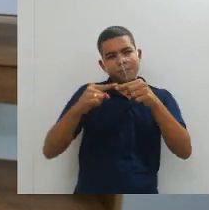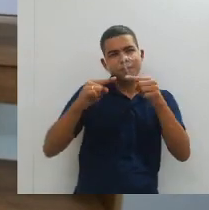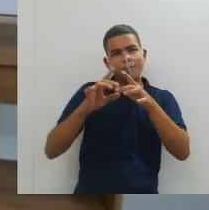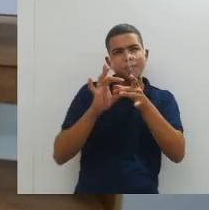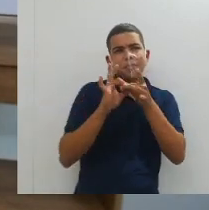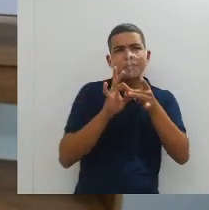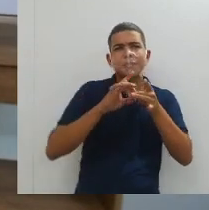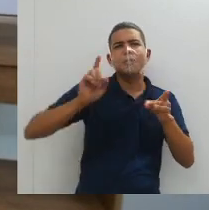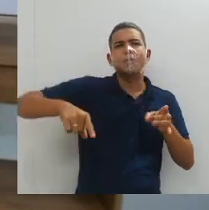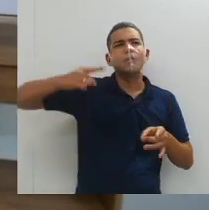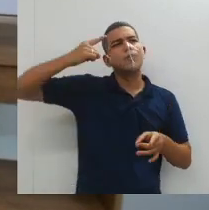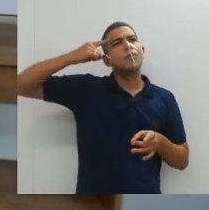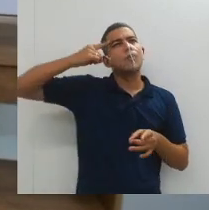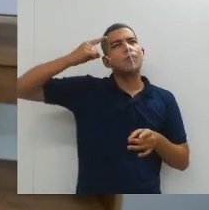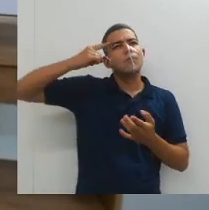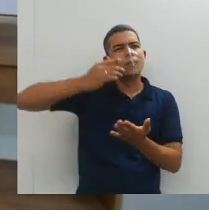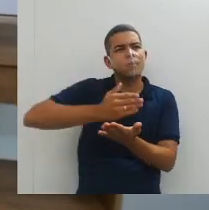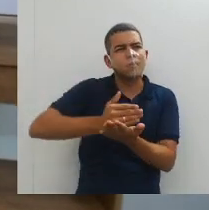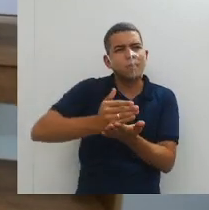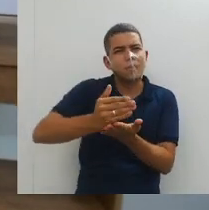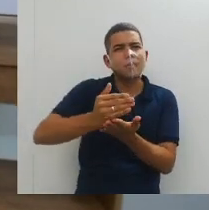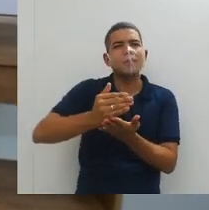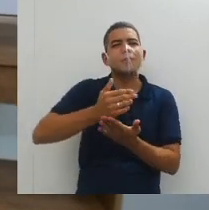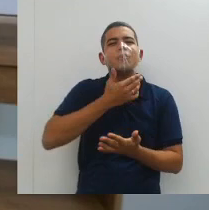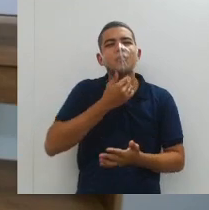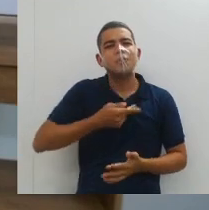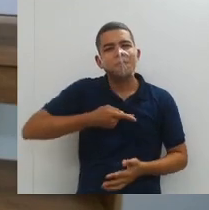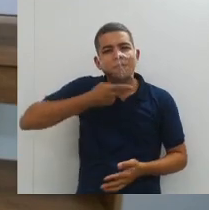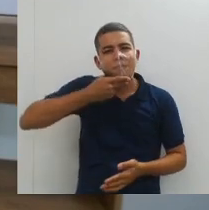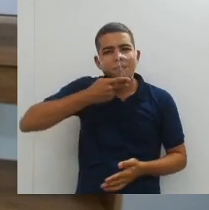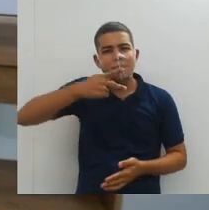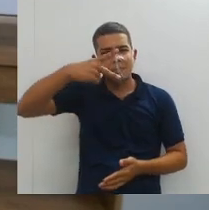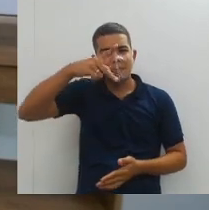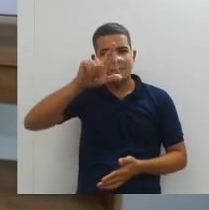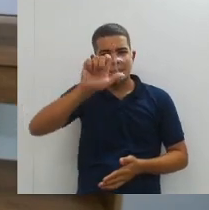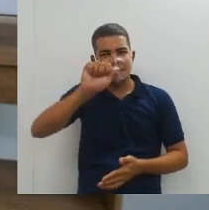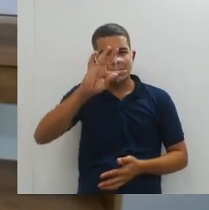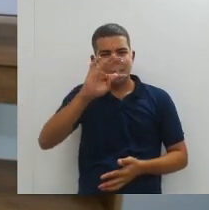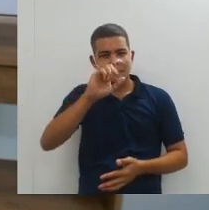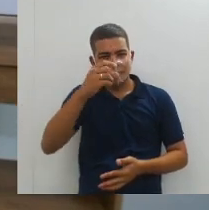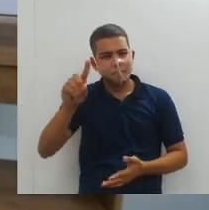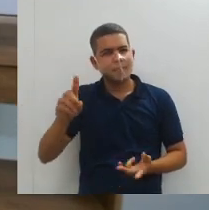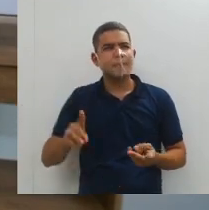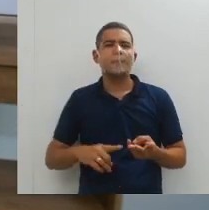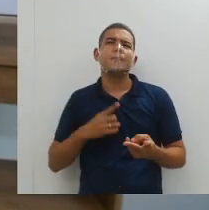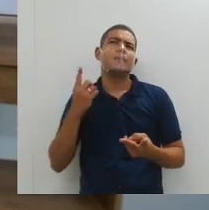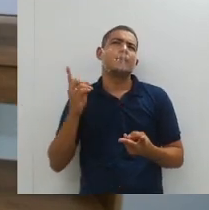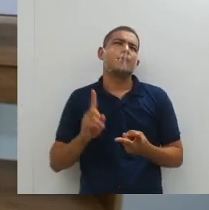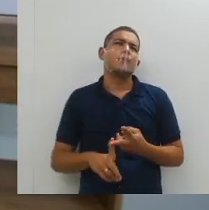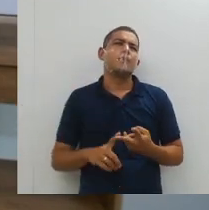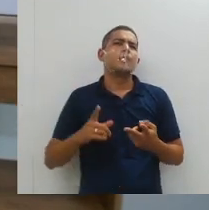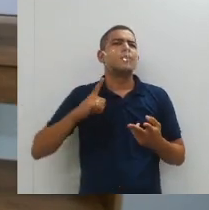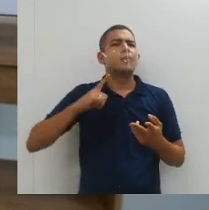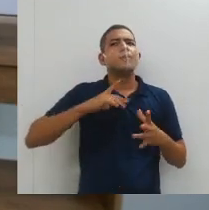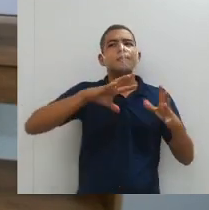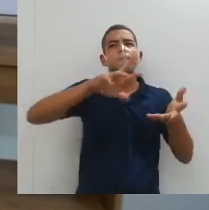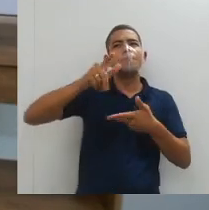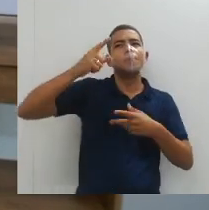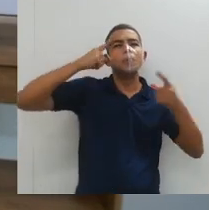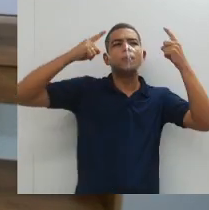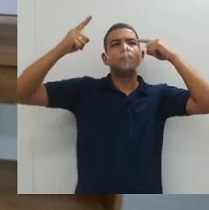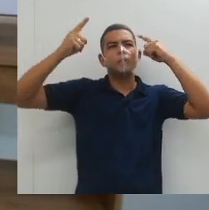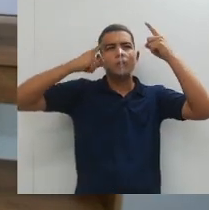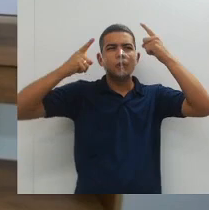àquele pensamento lá iniciado por Platão, não é, do mundo das ideias. Aquela questão, não é,